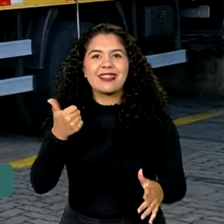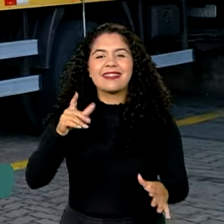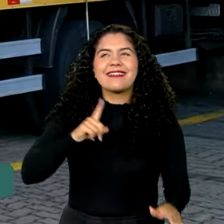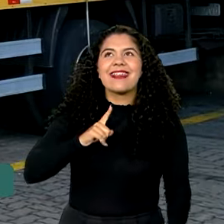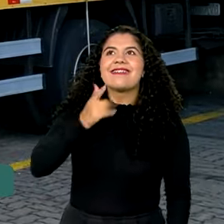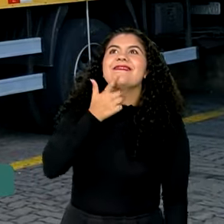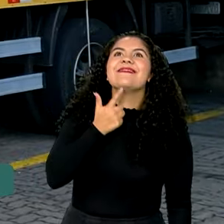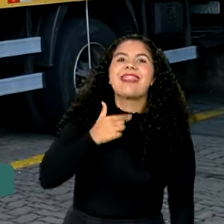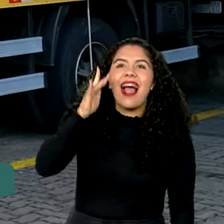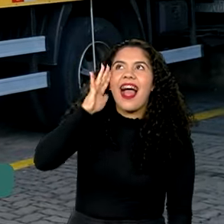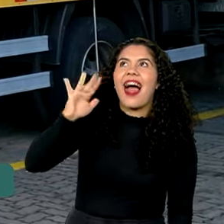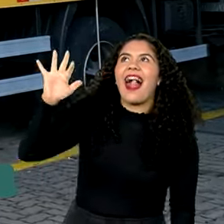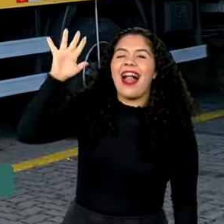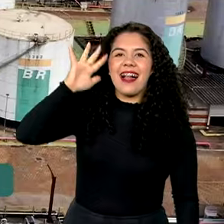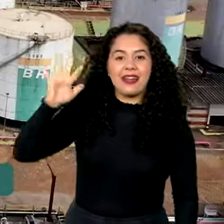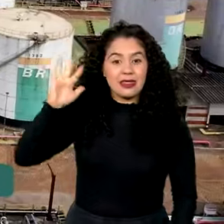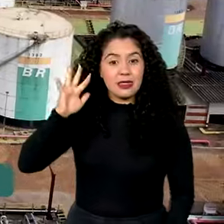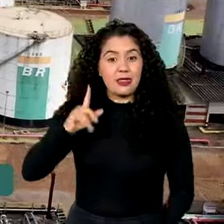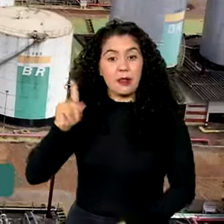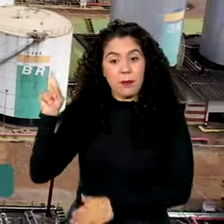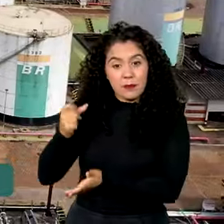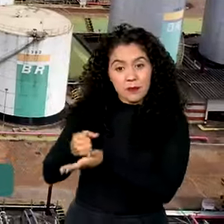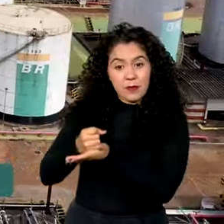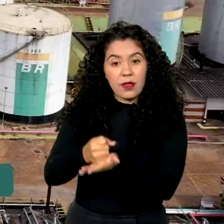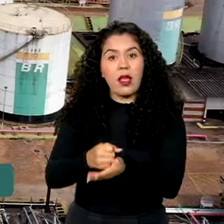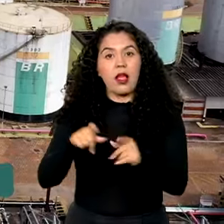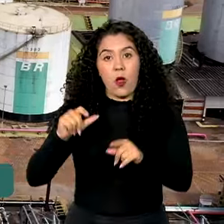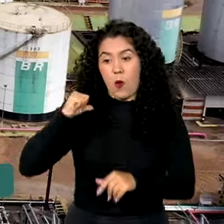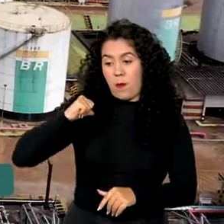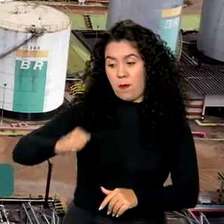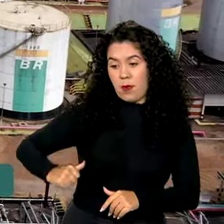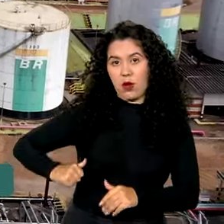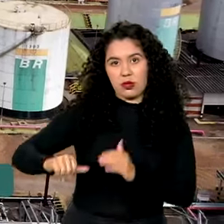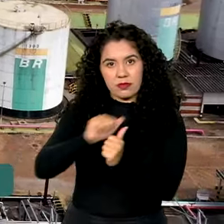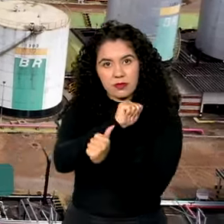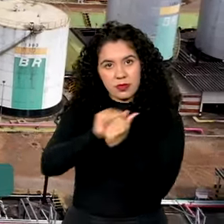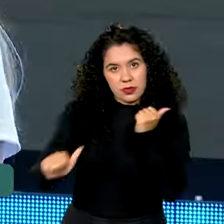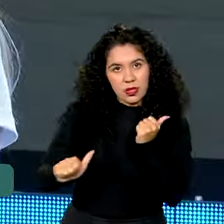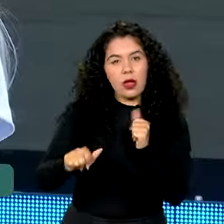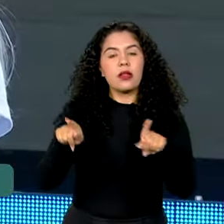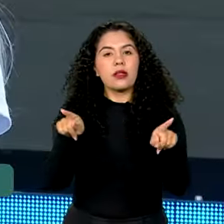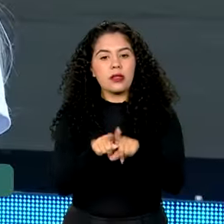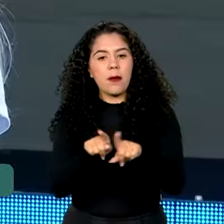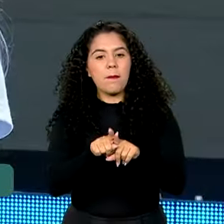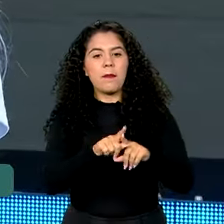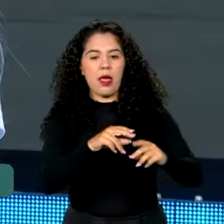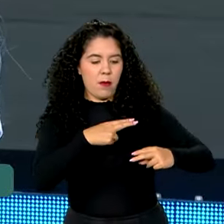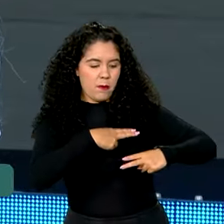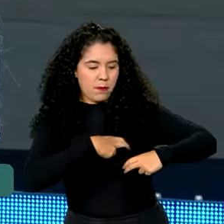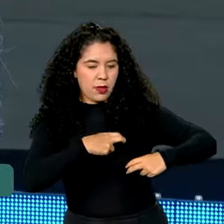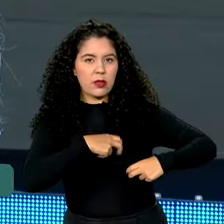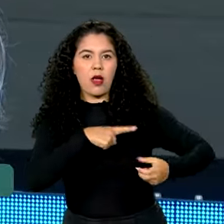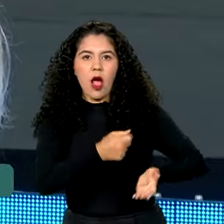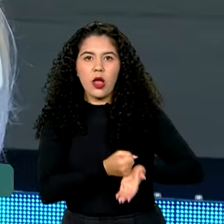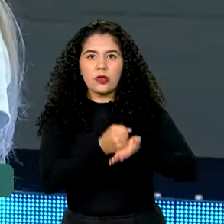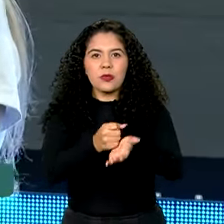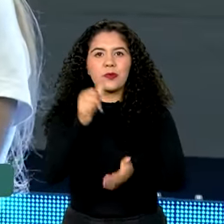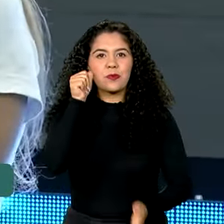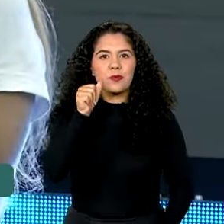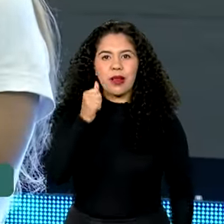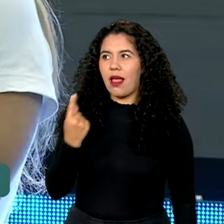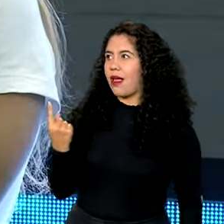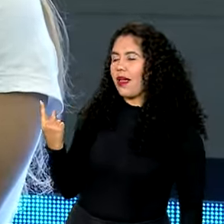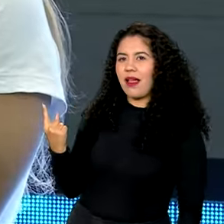né? Além do apoio dos Correios, o Bolsa Atleta e o patrocínio da Petrobras também ajudaram a ginasta Flávia Saraiva